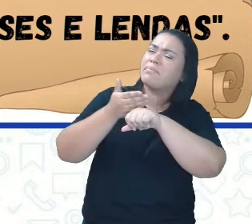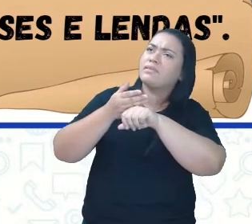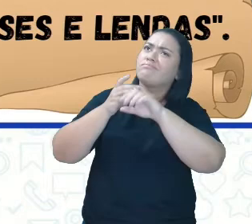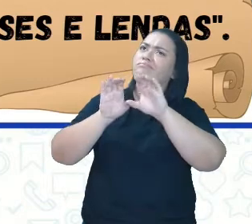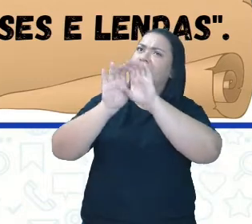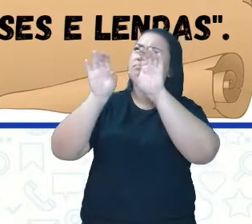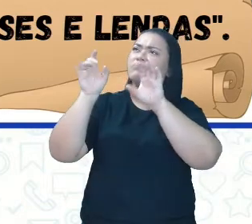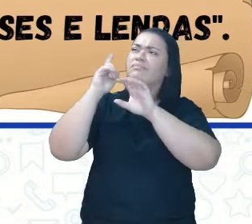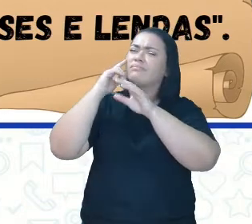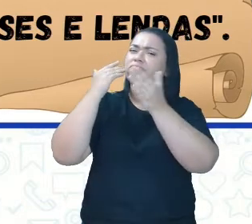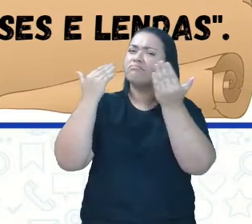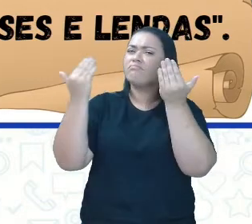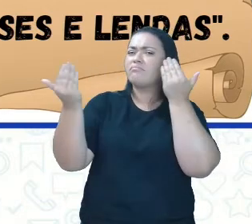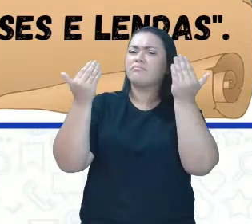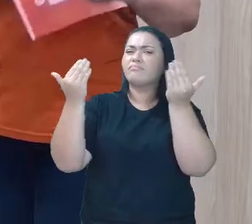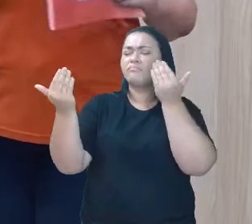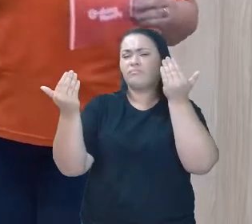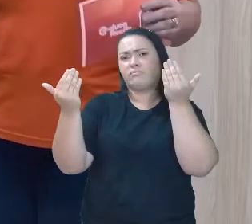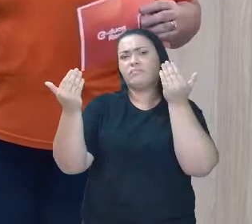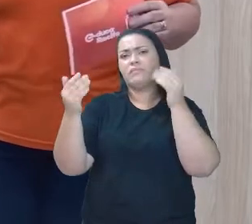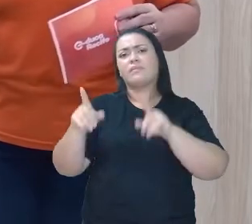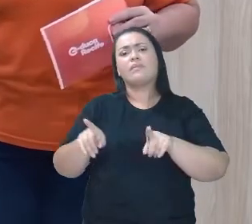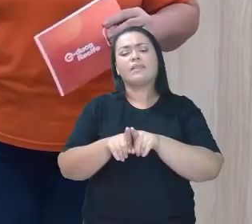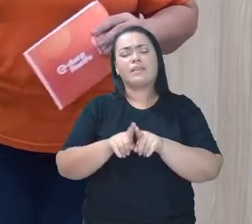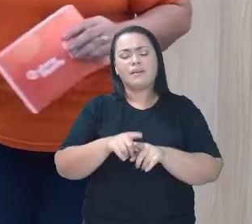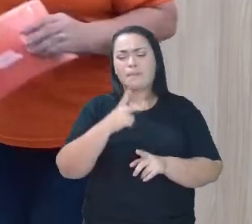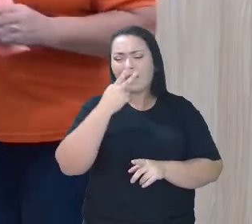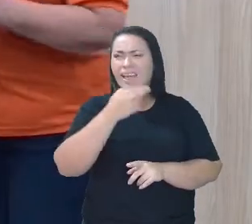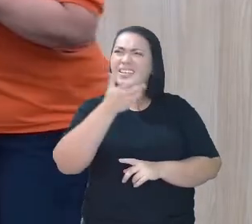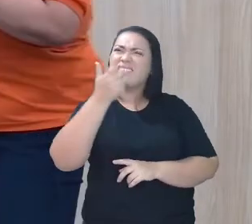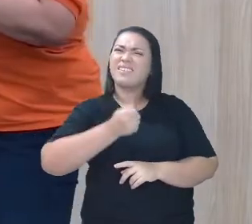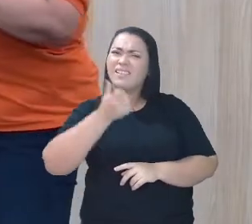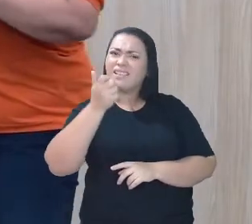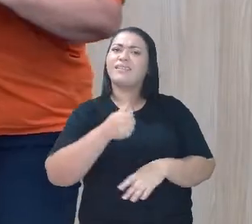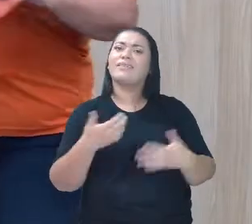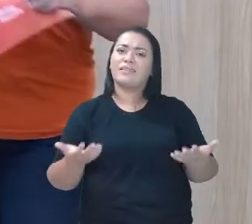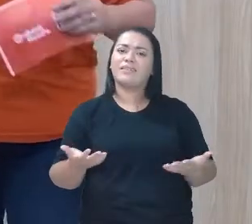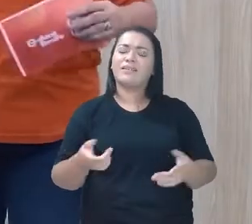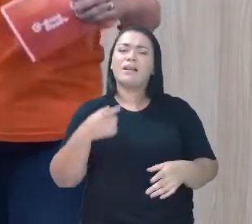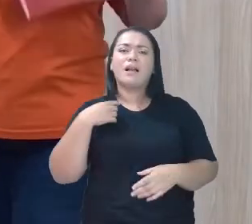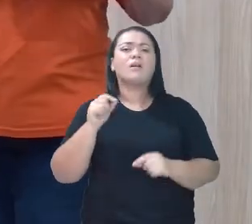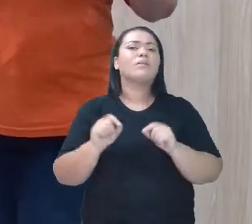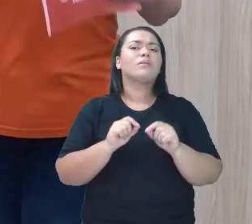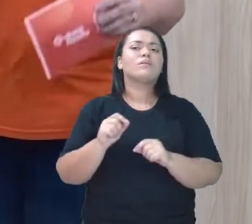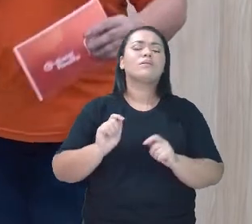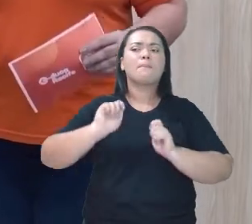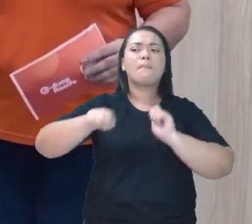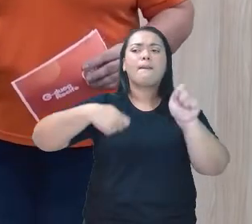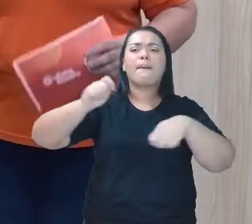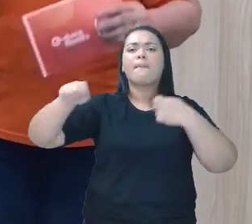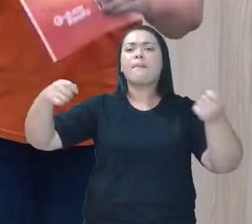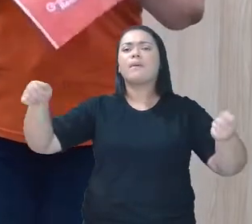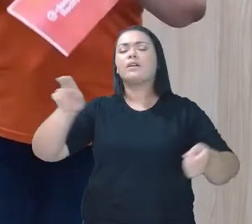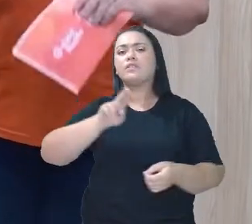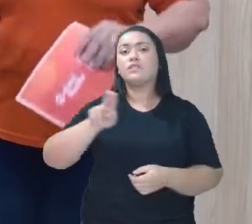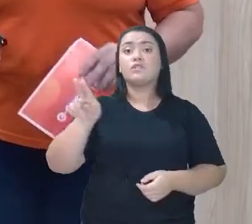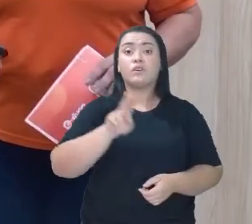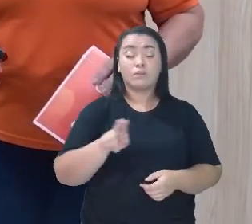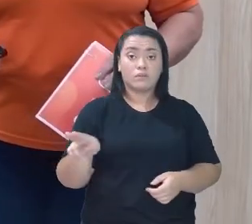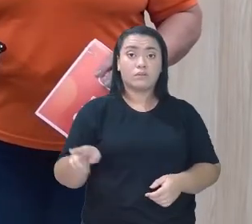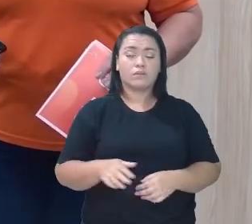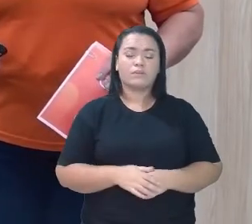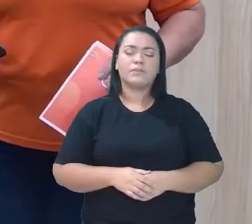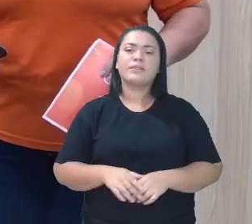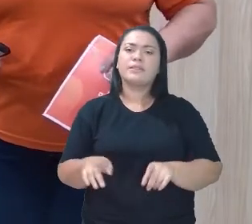esbranquiçada, compararam aí também a questão do leite e começaram a dar nomes aí e a criar